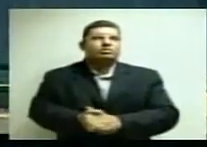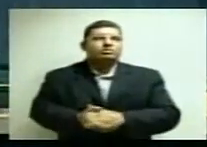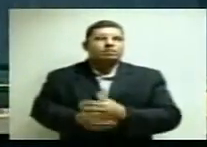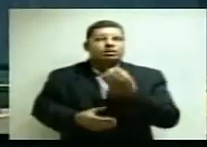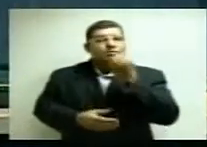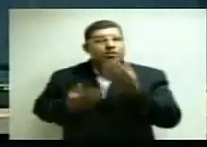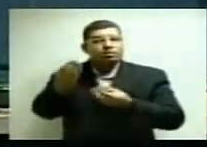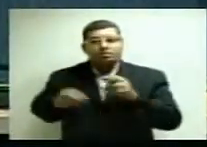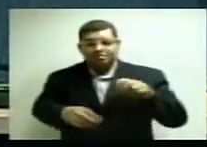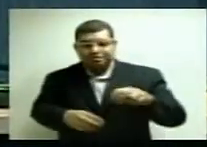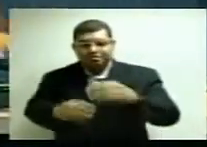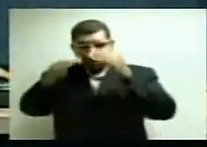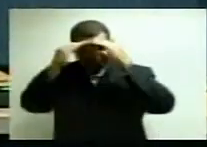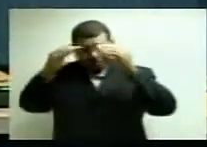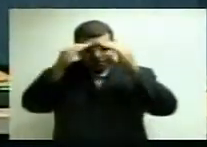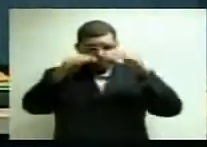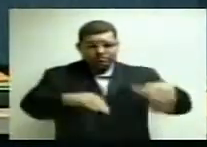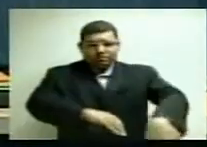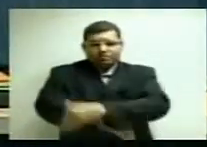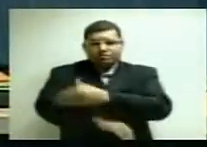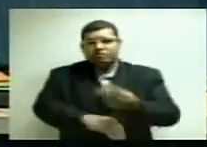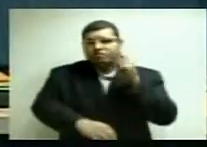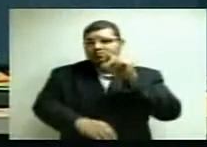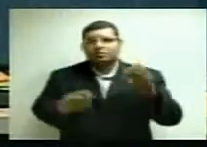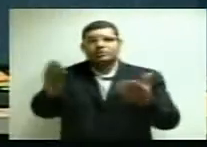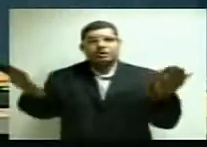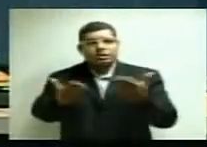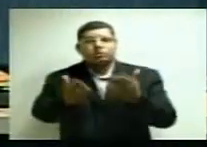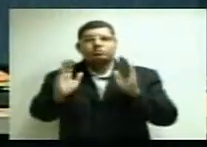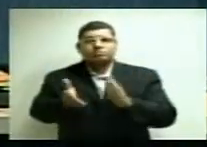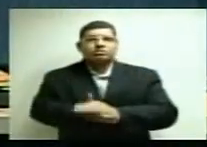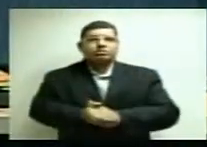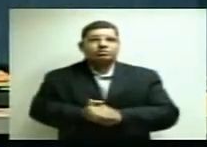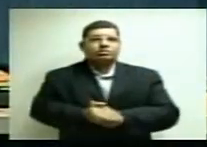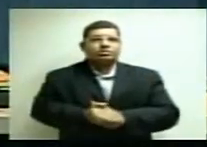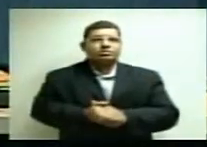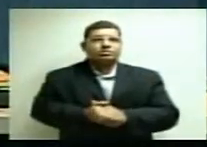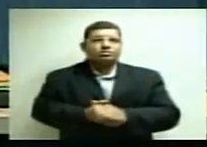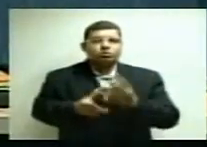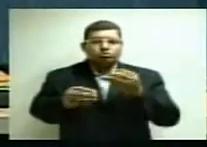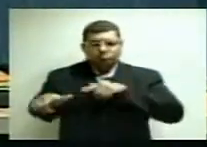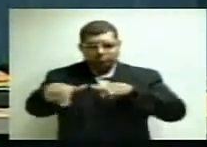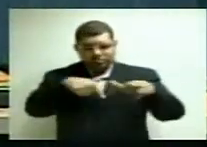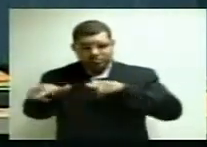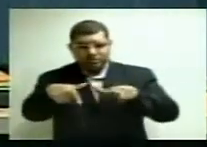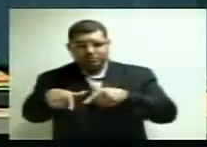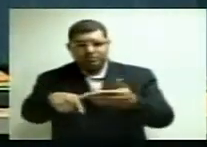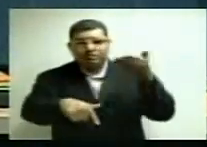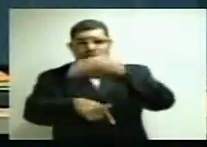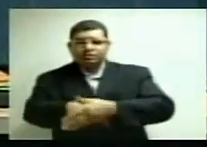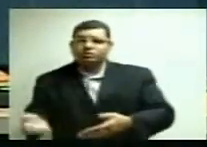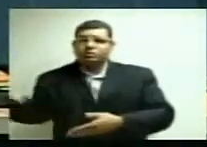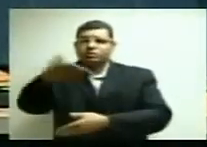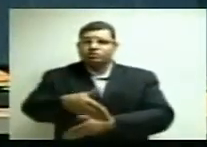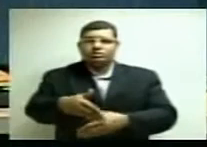E basta andar com atenção na rua que você vai ver, hoje já, dezenas de trabalhadores indo e